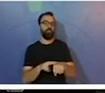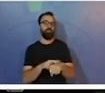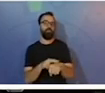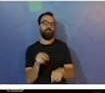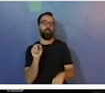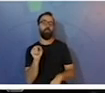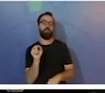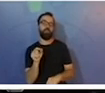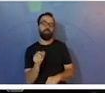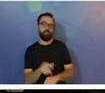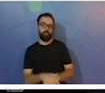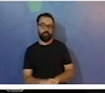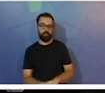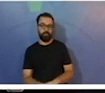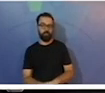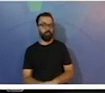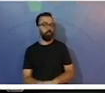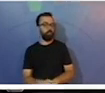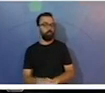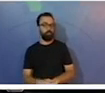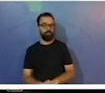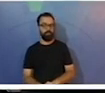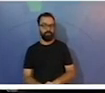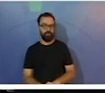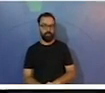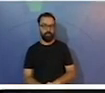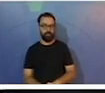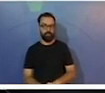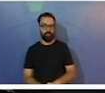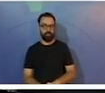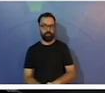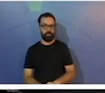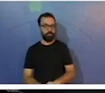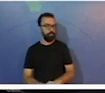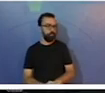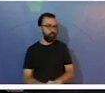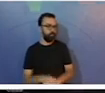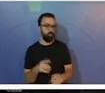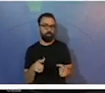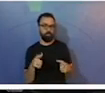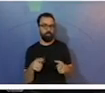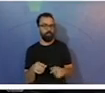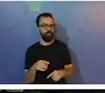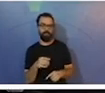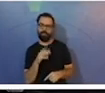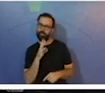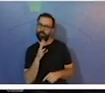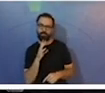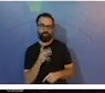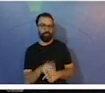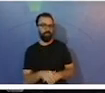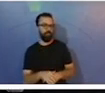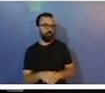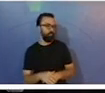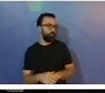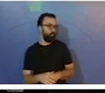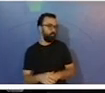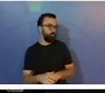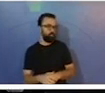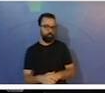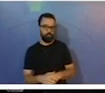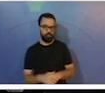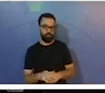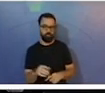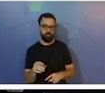Eles deram já uma quadrinha, só que essa quadrinha aqui não tem a localização. Como que a gente faz? Vamos procurar.